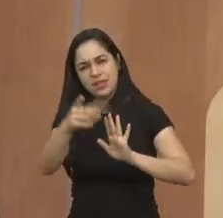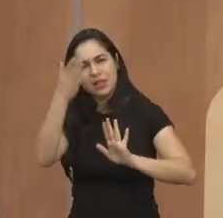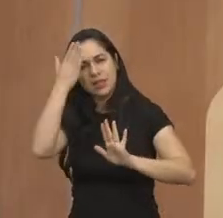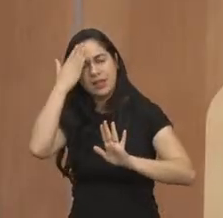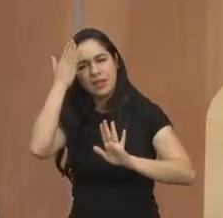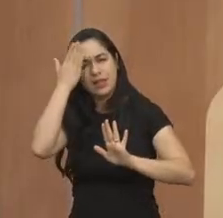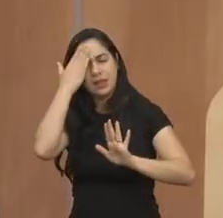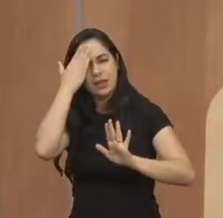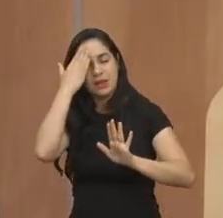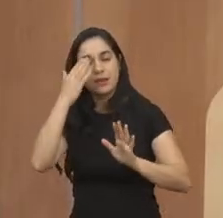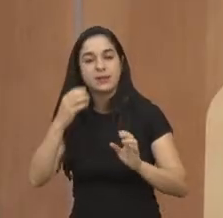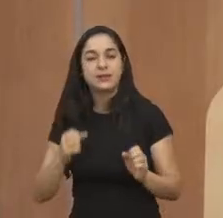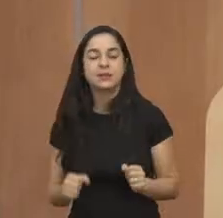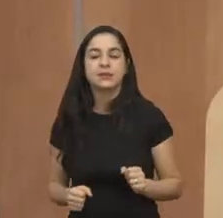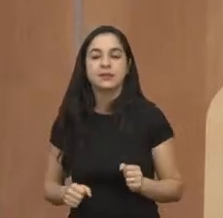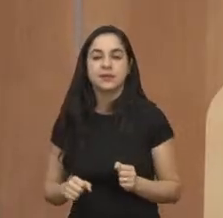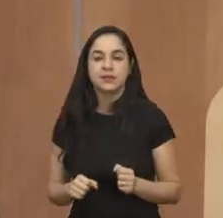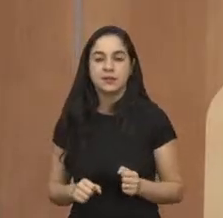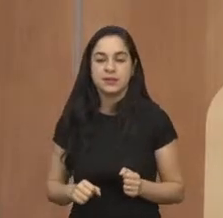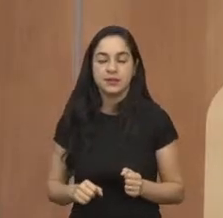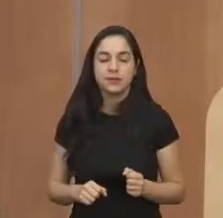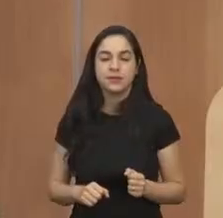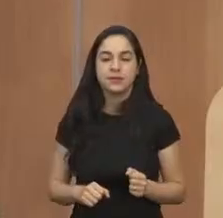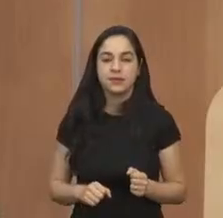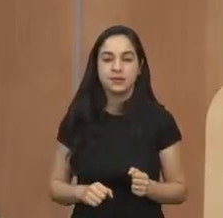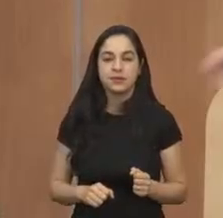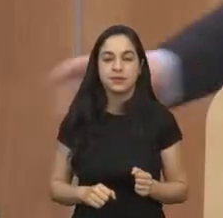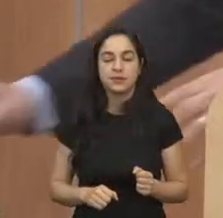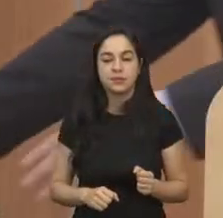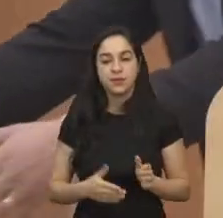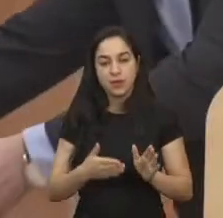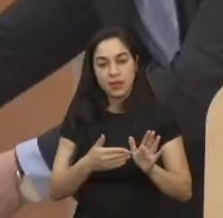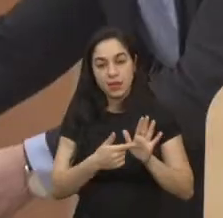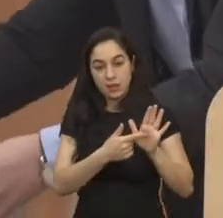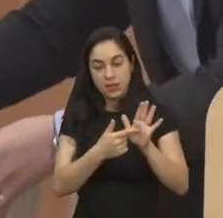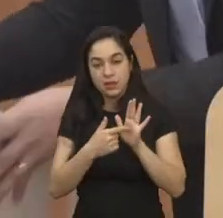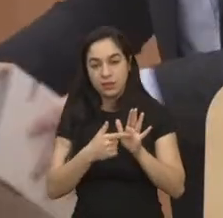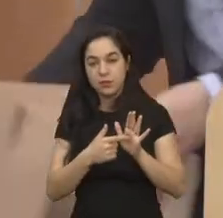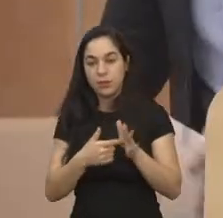da criança nessas 4 situações.